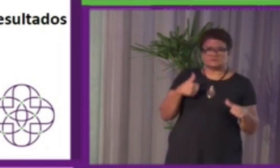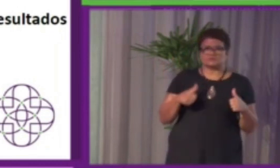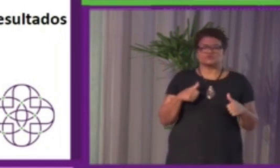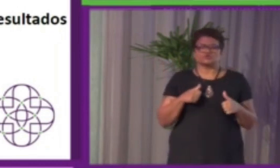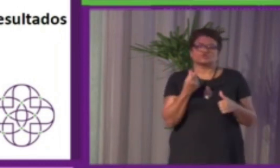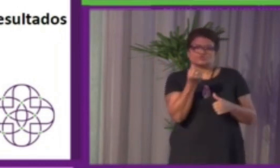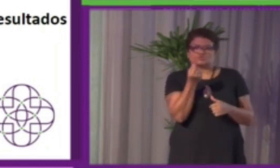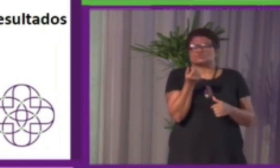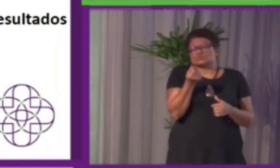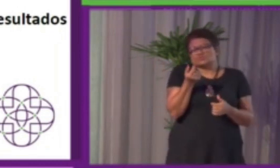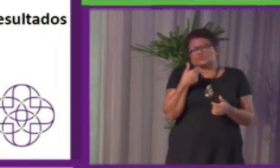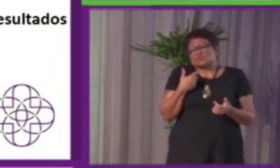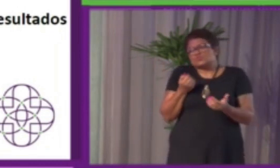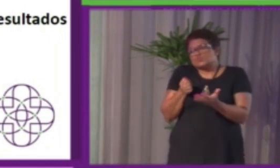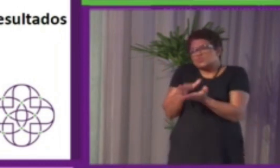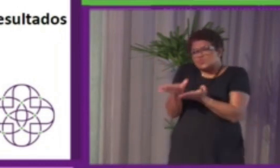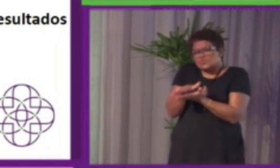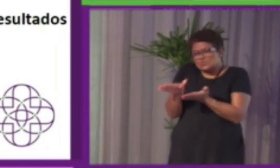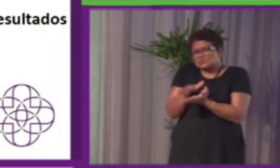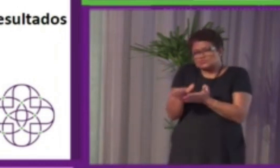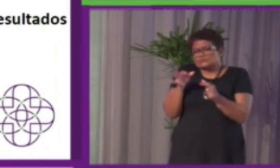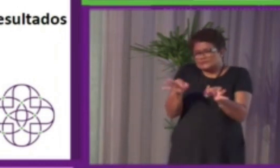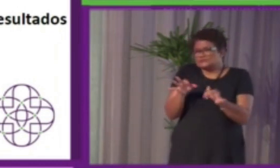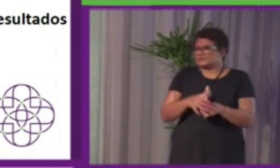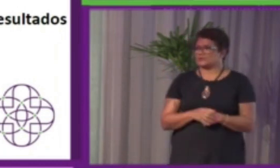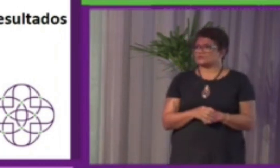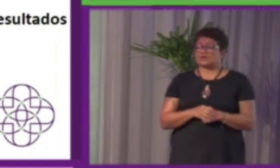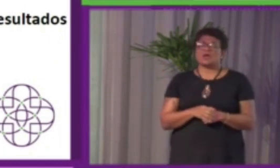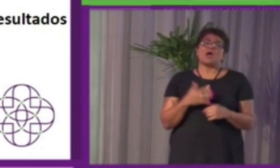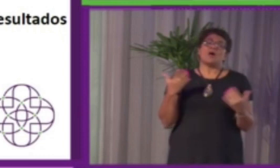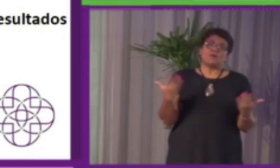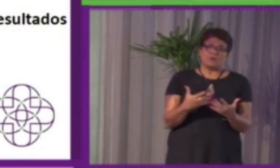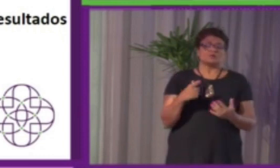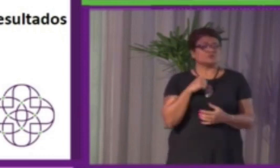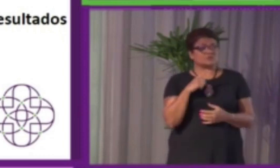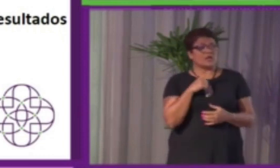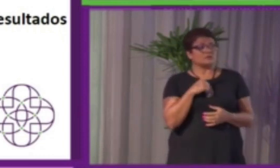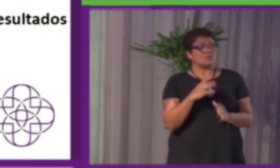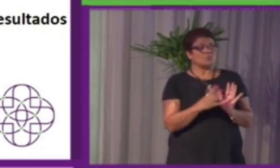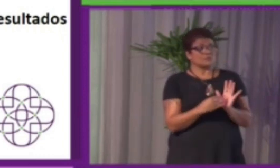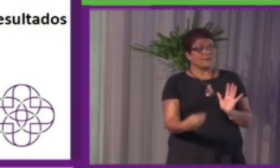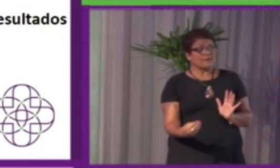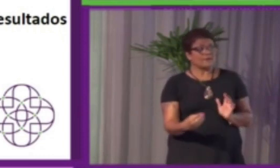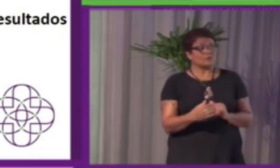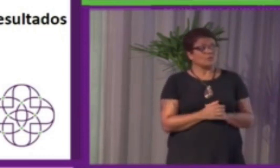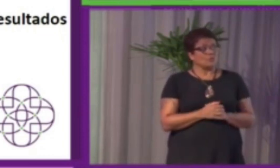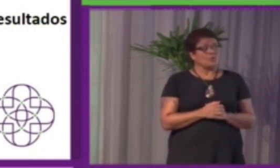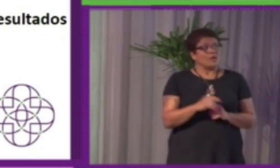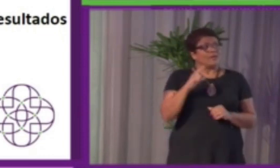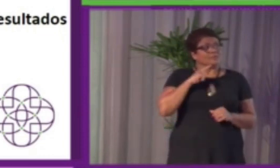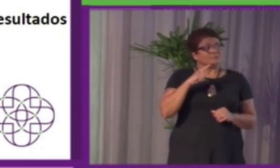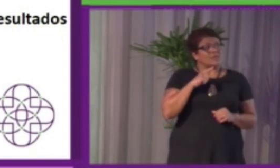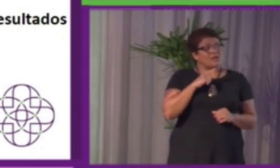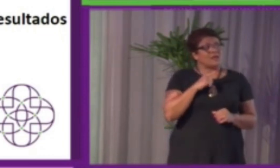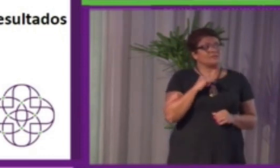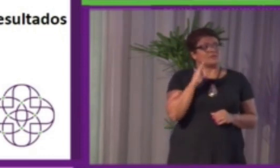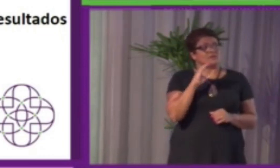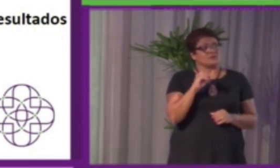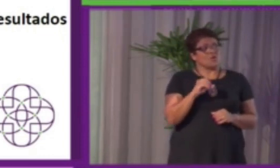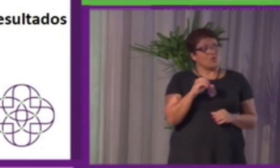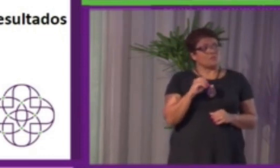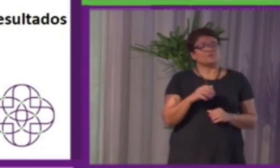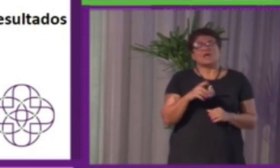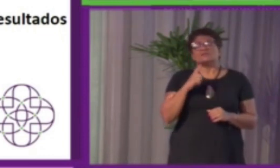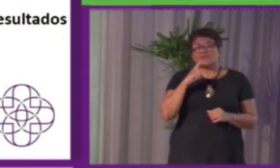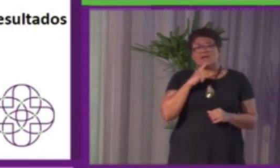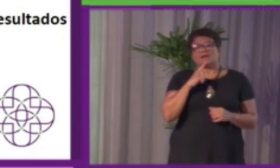incremental distributiva. Hoje, apesar de nós termos o modelo de York, não existe nenhuma metodologia super aceita assim, tá, nas